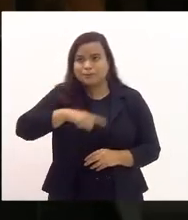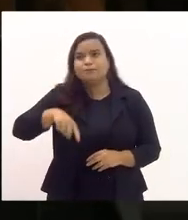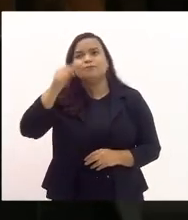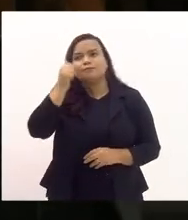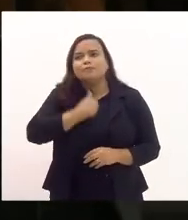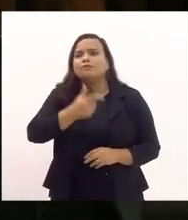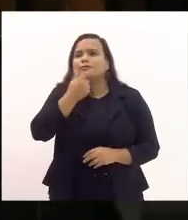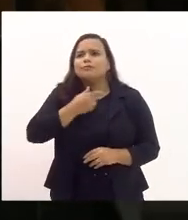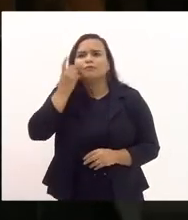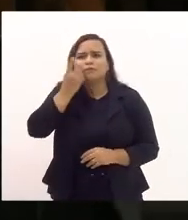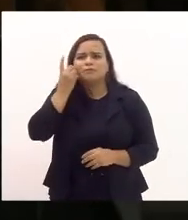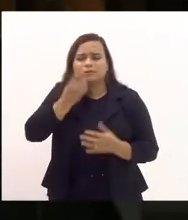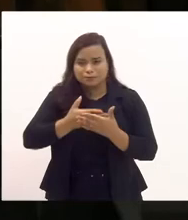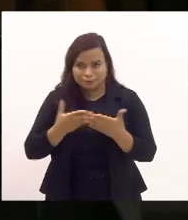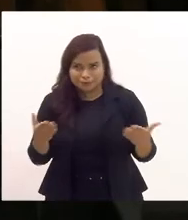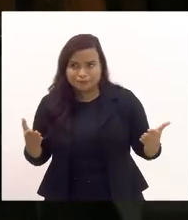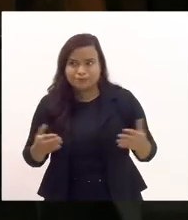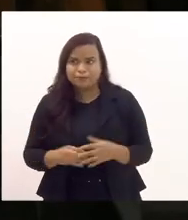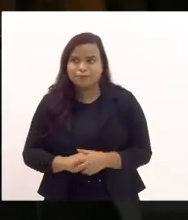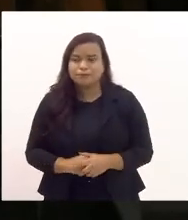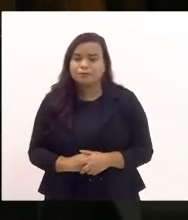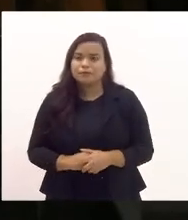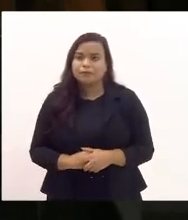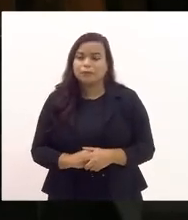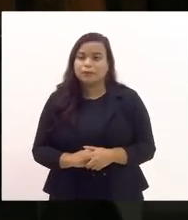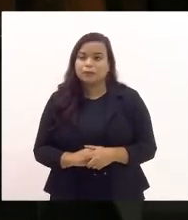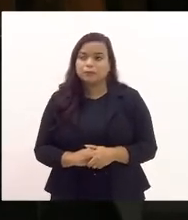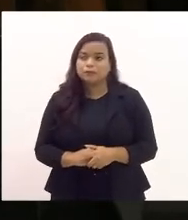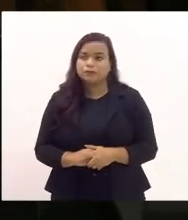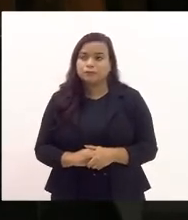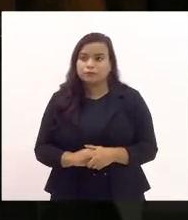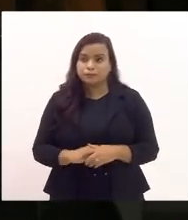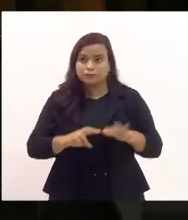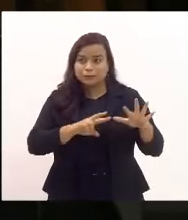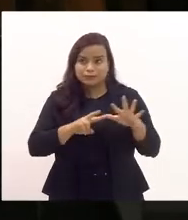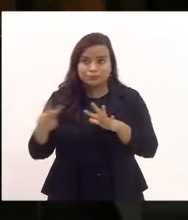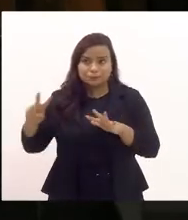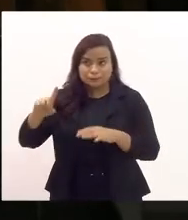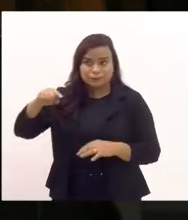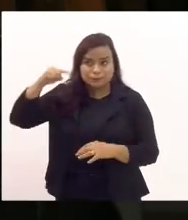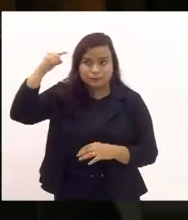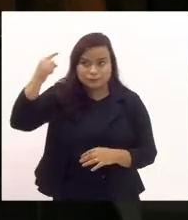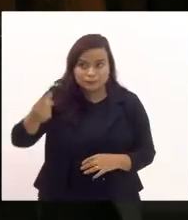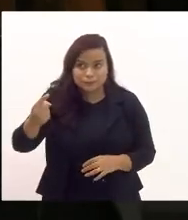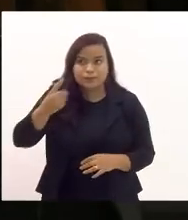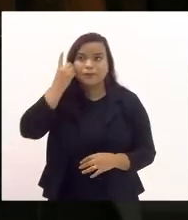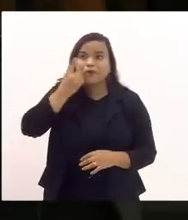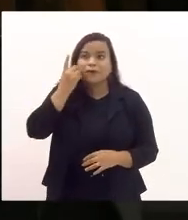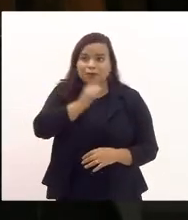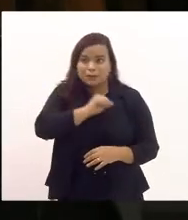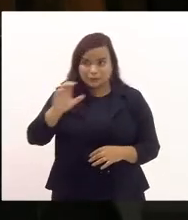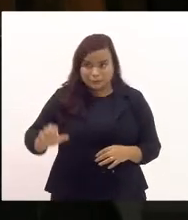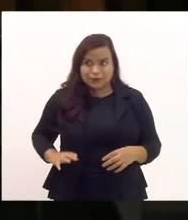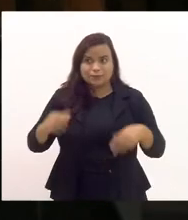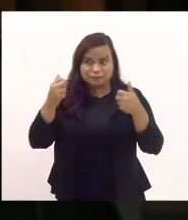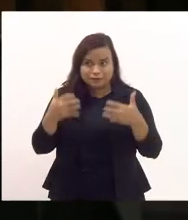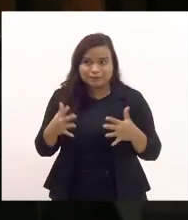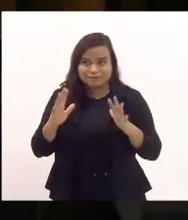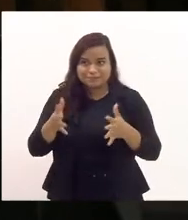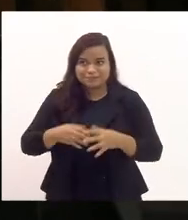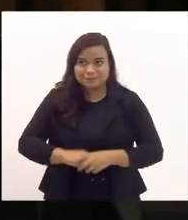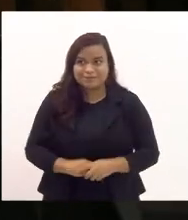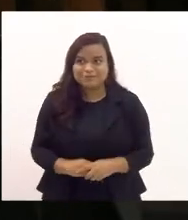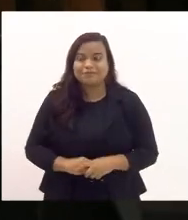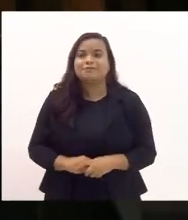senhoras e senhores deputados que a semana que vem e o deputado André Ceciliano